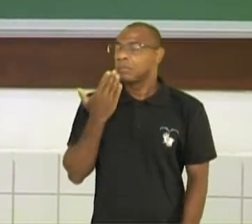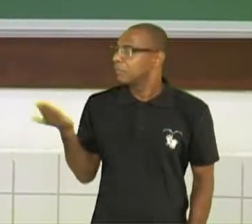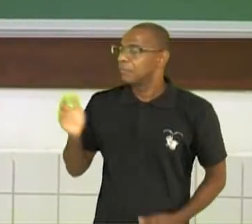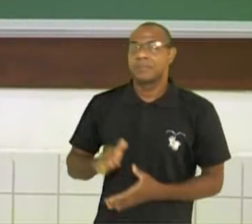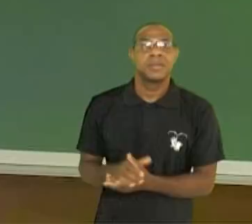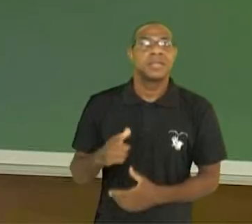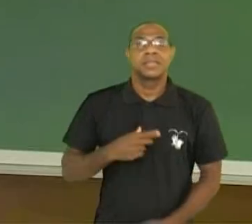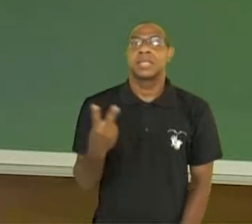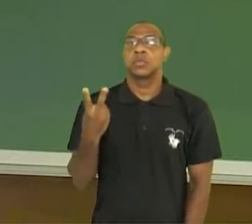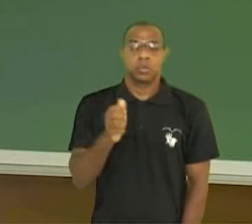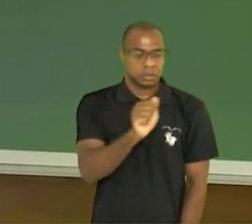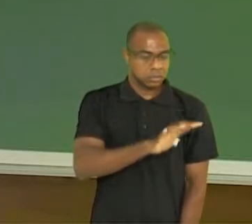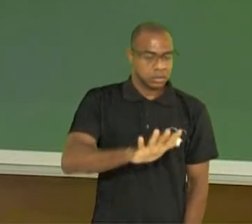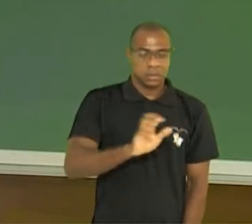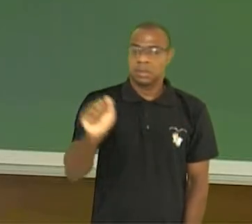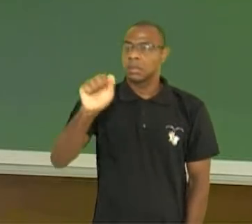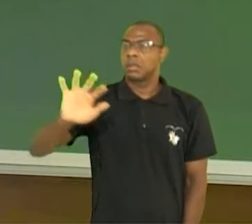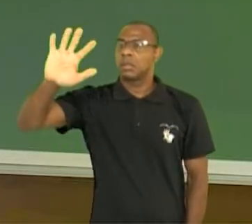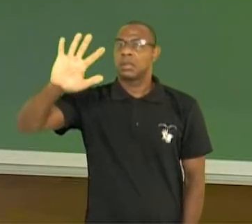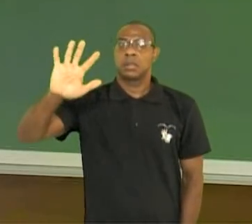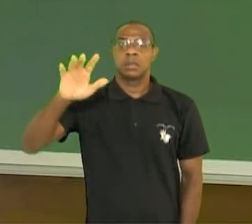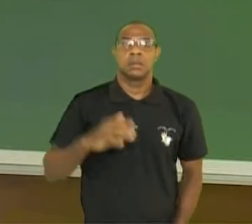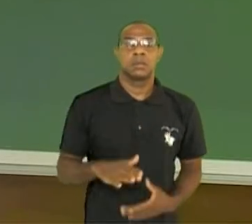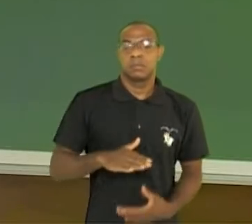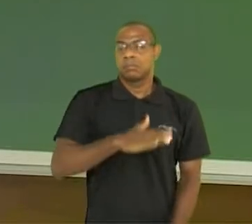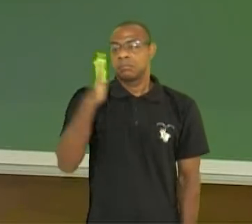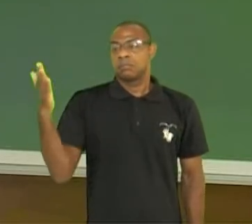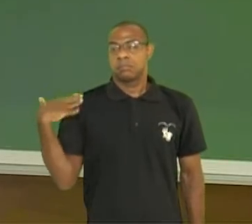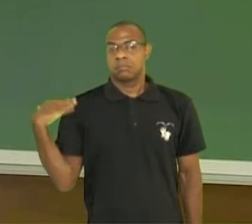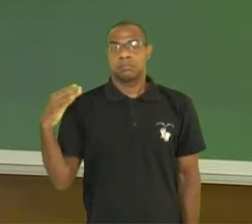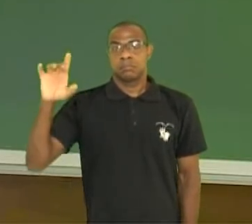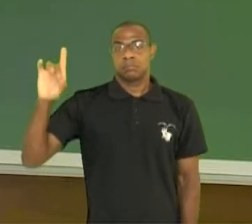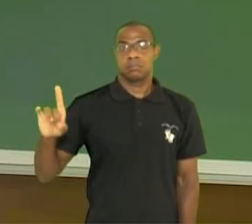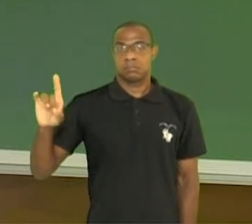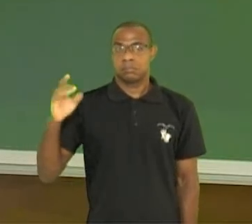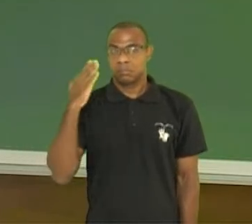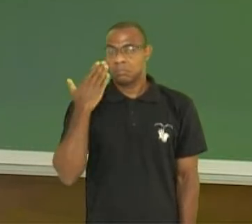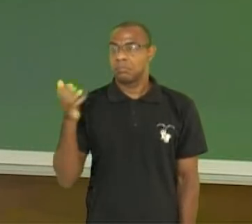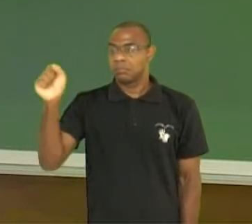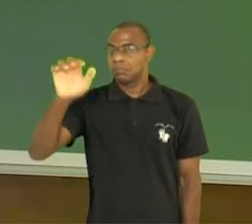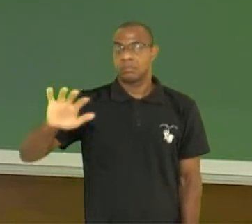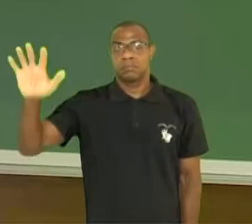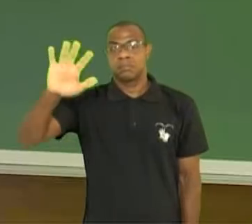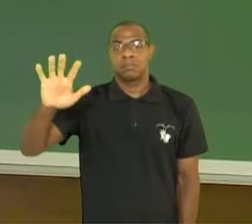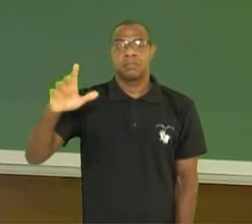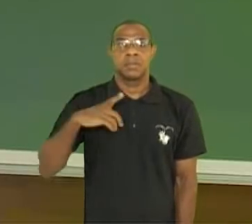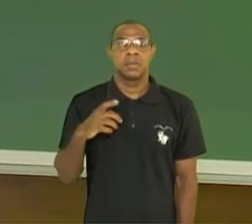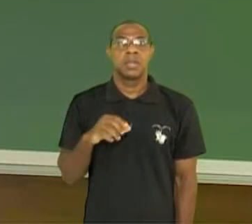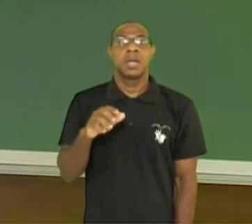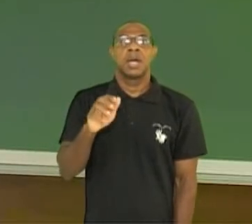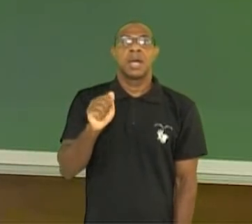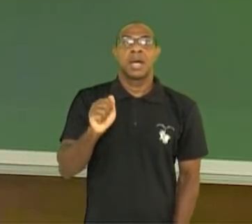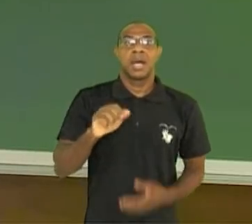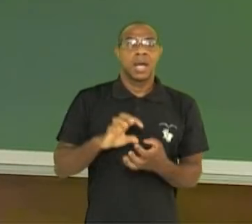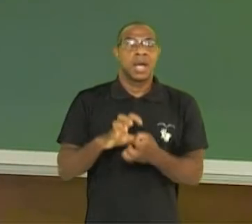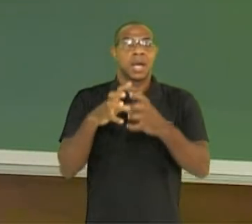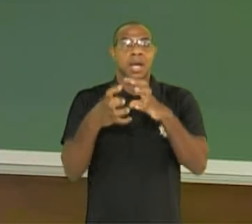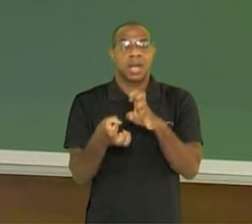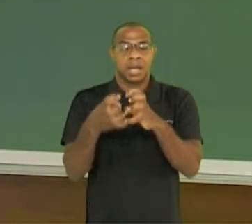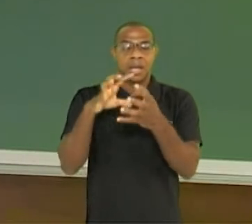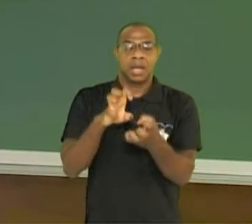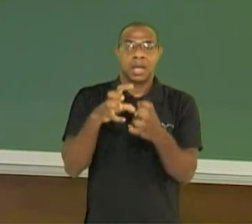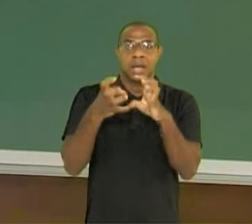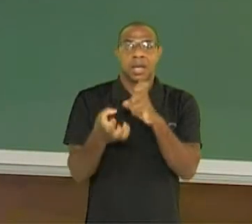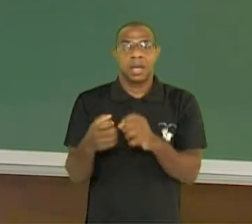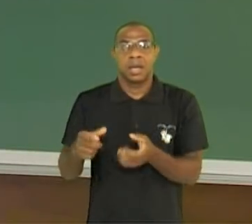duas imagens para te mostrar um pouco isso. Do seu lado direito, primeiro, você tem então um artesão trabalhando